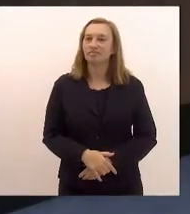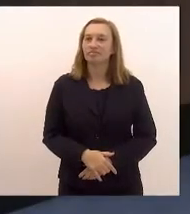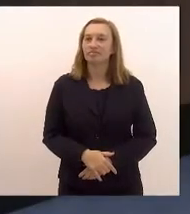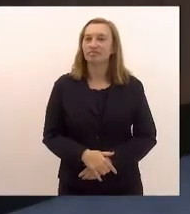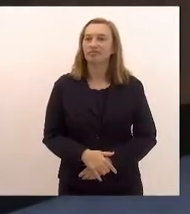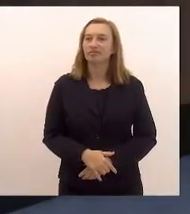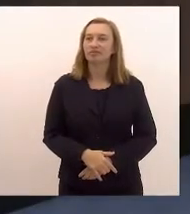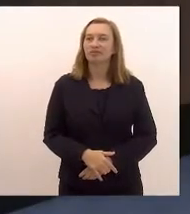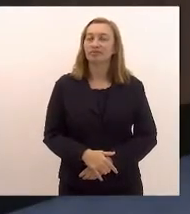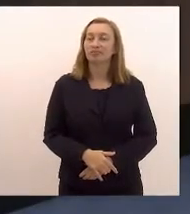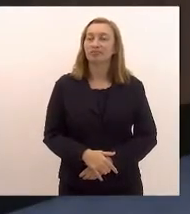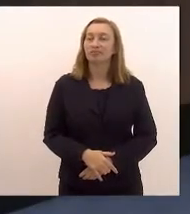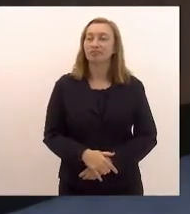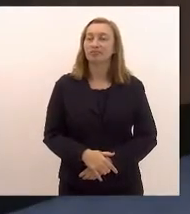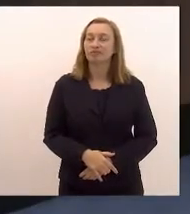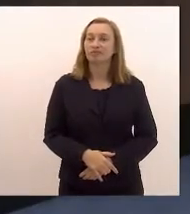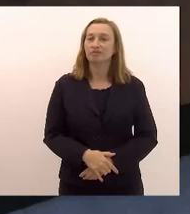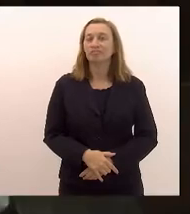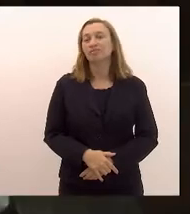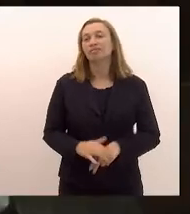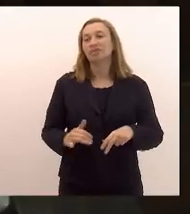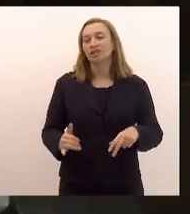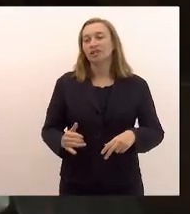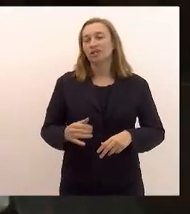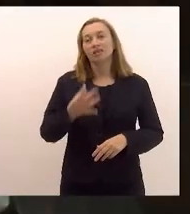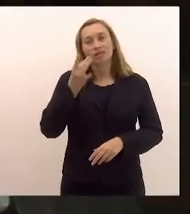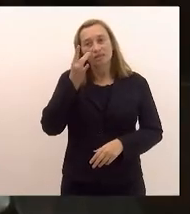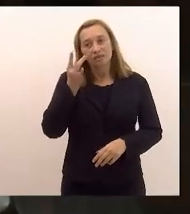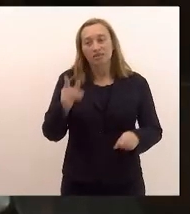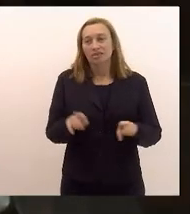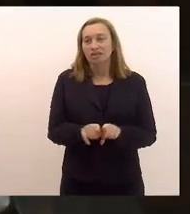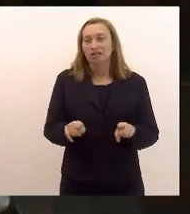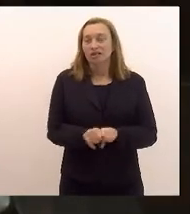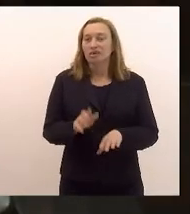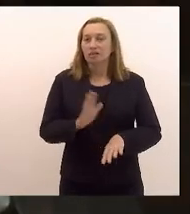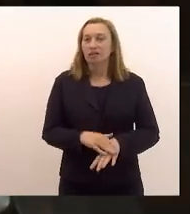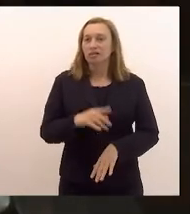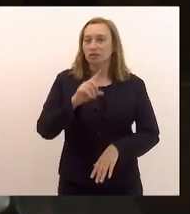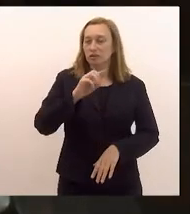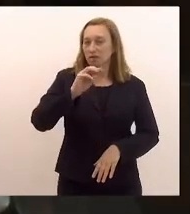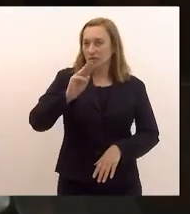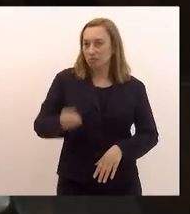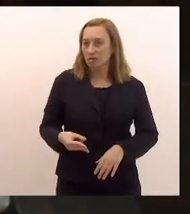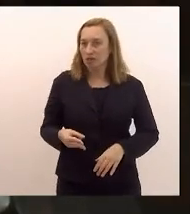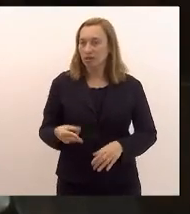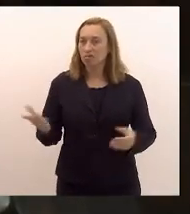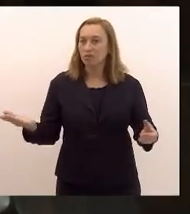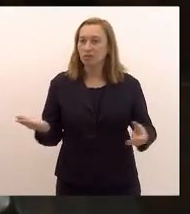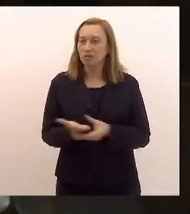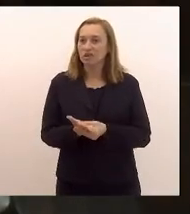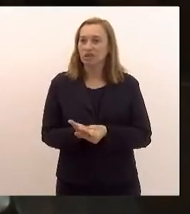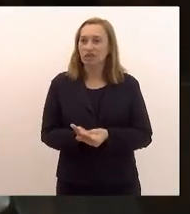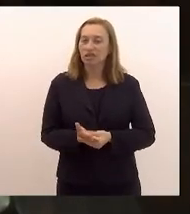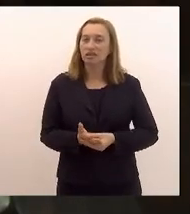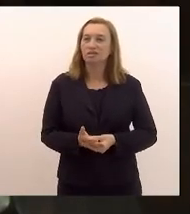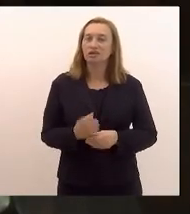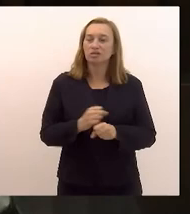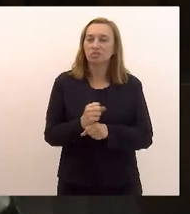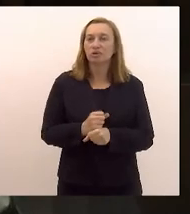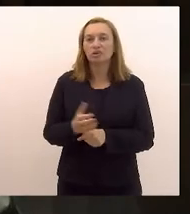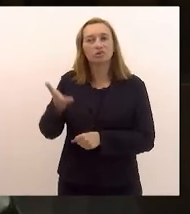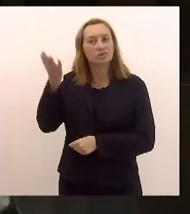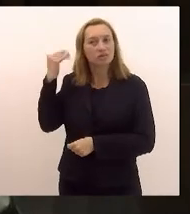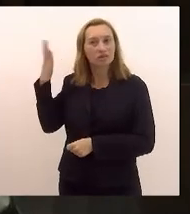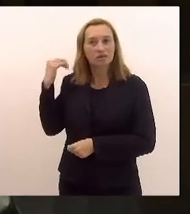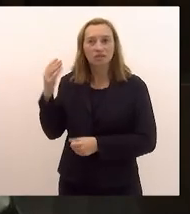o Finn tem os atendimentos presenciais ela fala falou em mais de um milhão e duzentos mil processos no ano